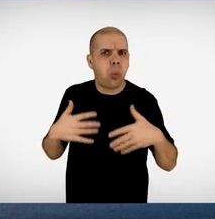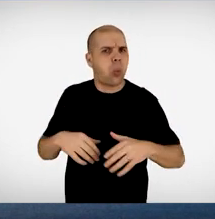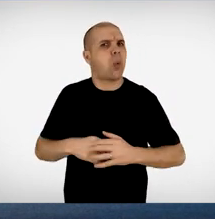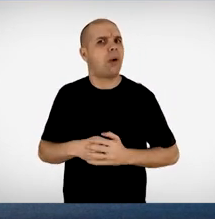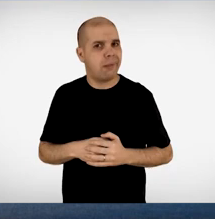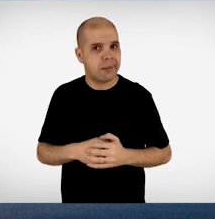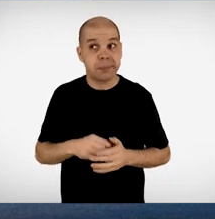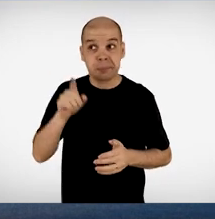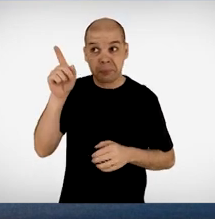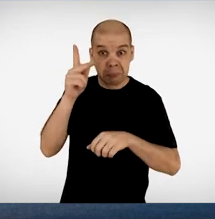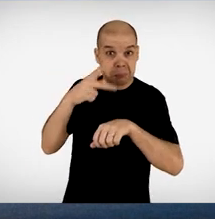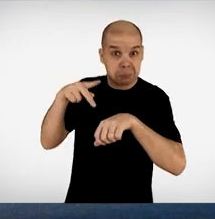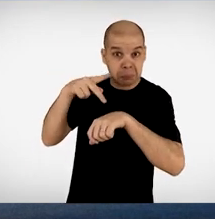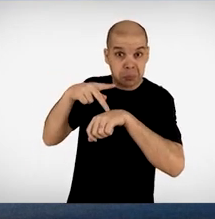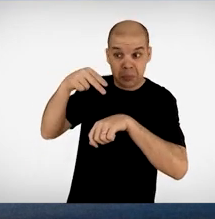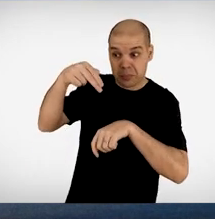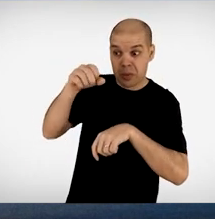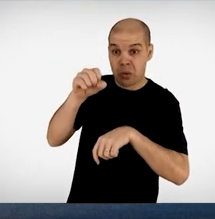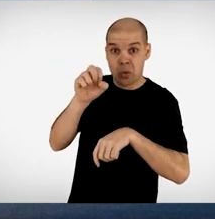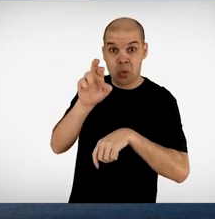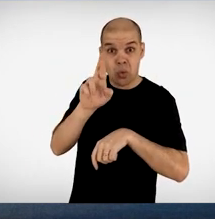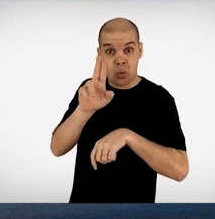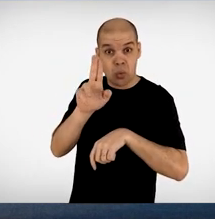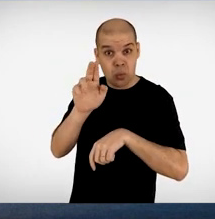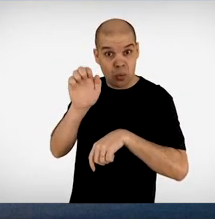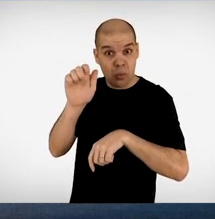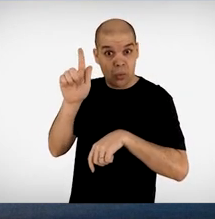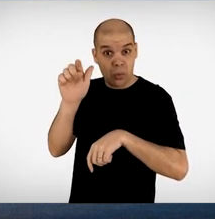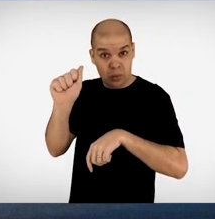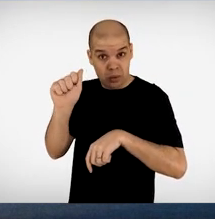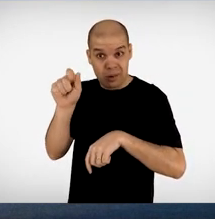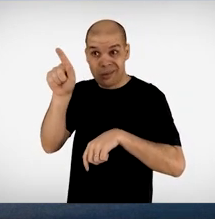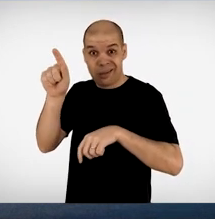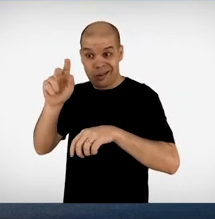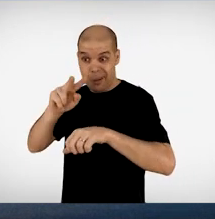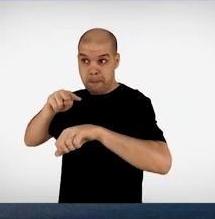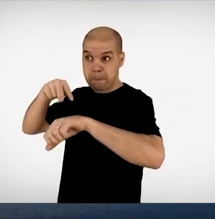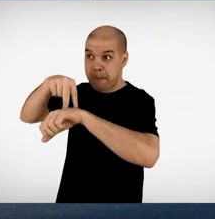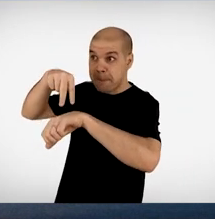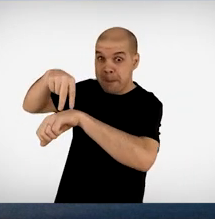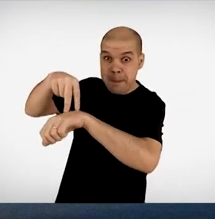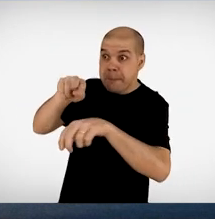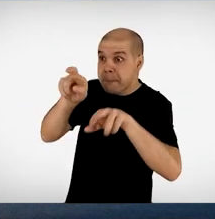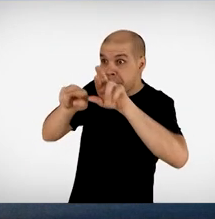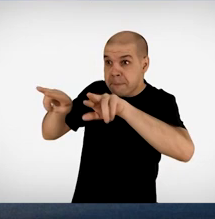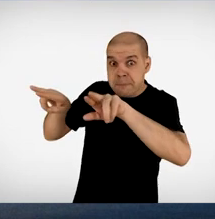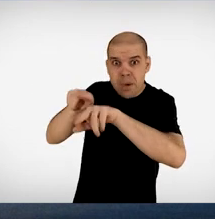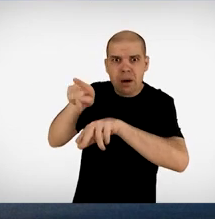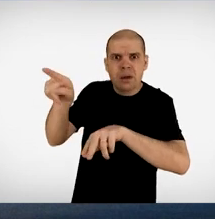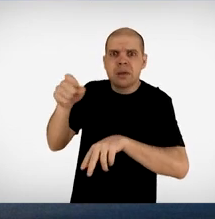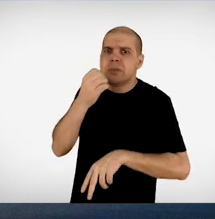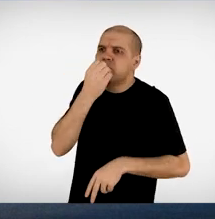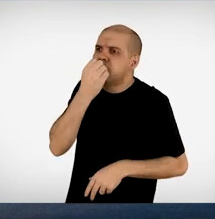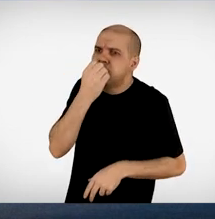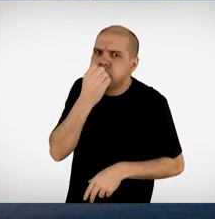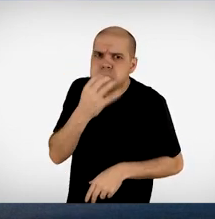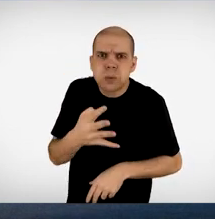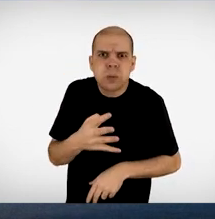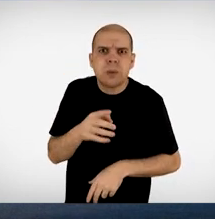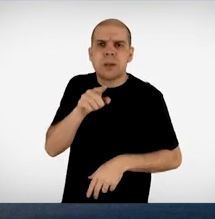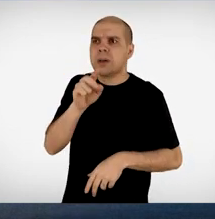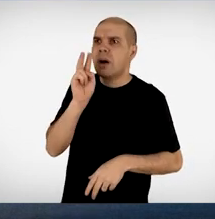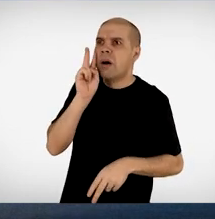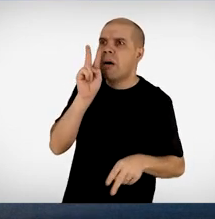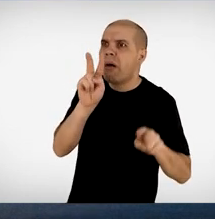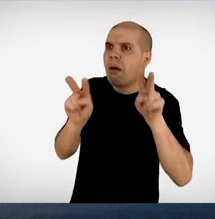atores nórdicos são muito bons, eles conseguem mexer com a gente desse jeito. Não queria deixar de